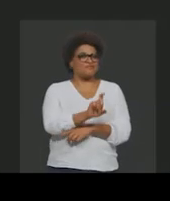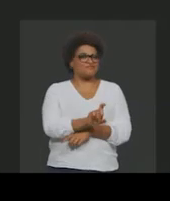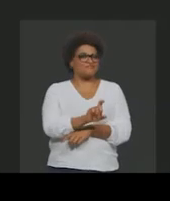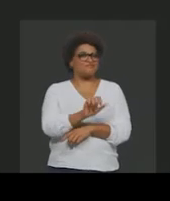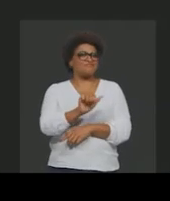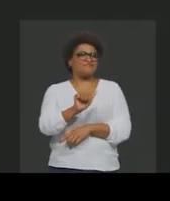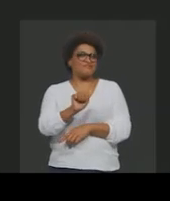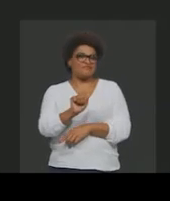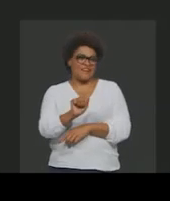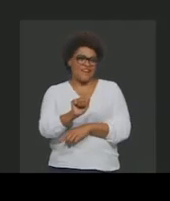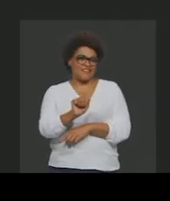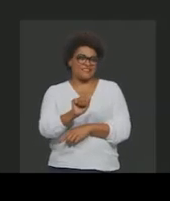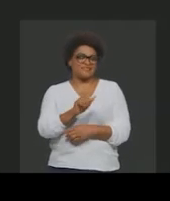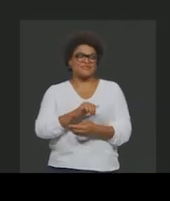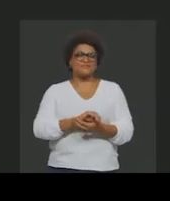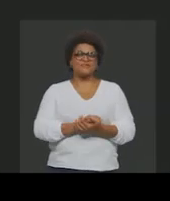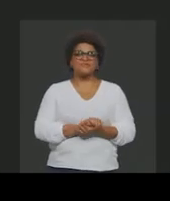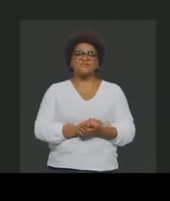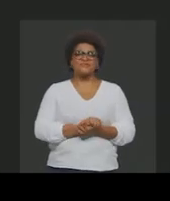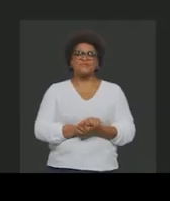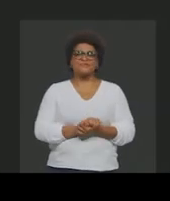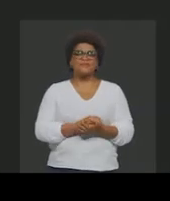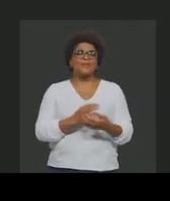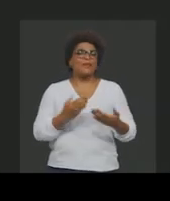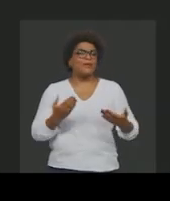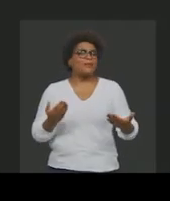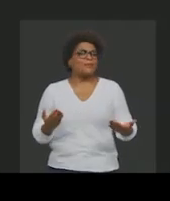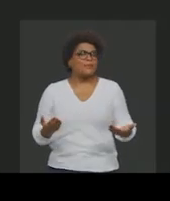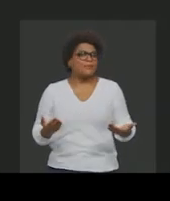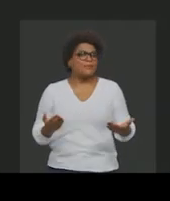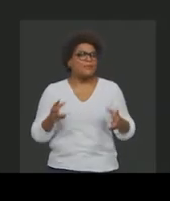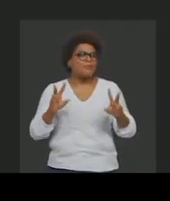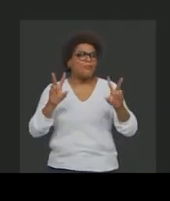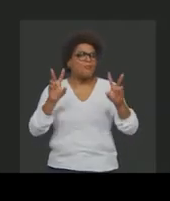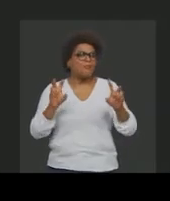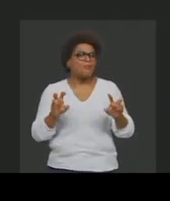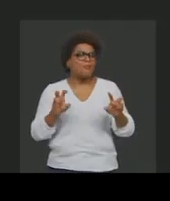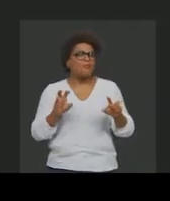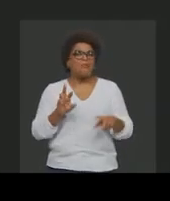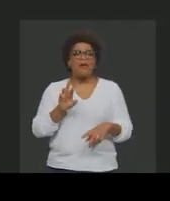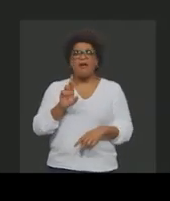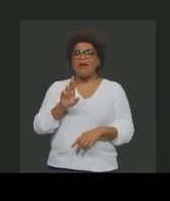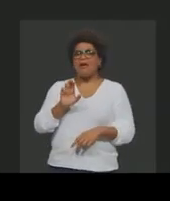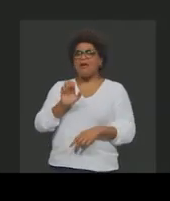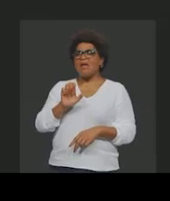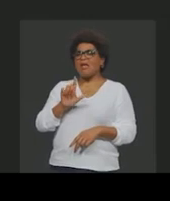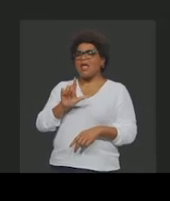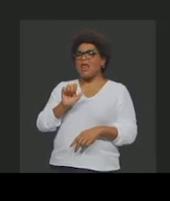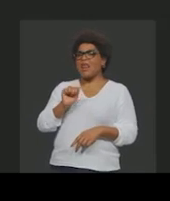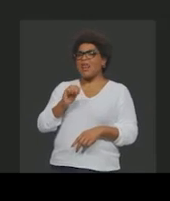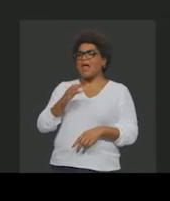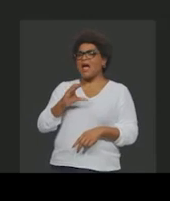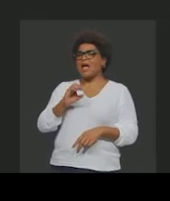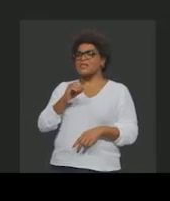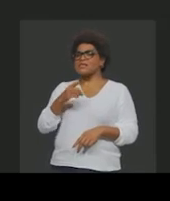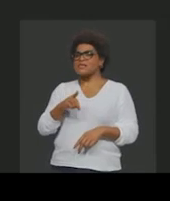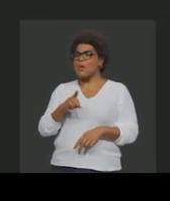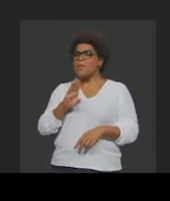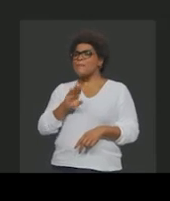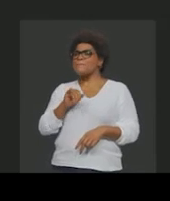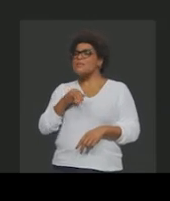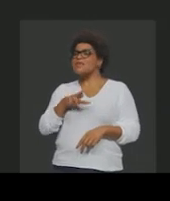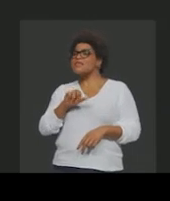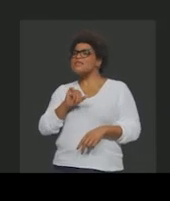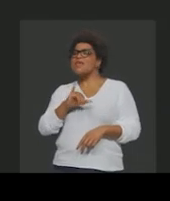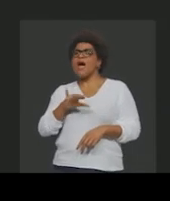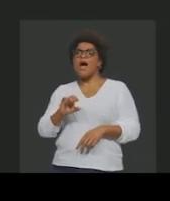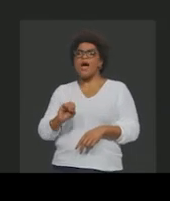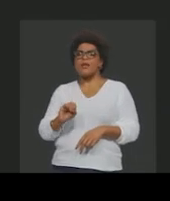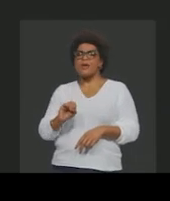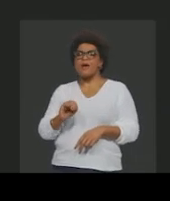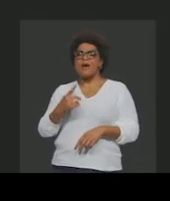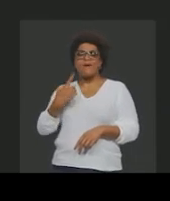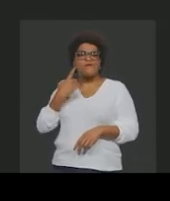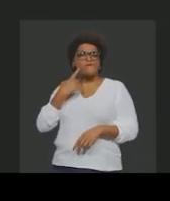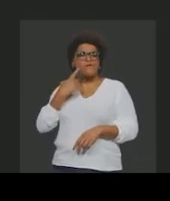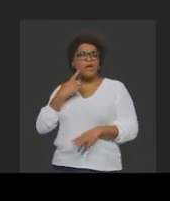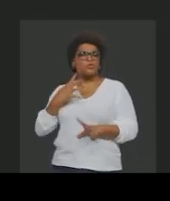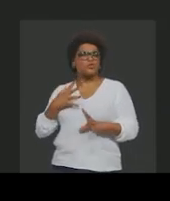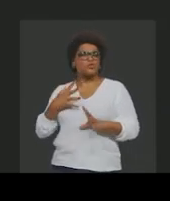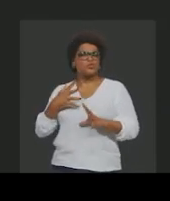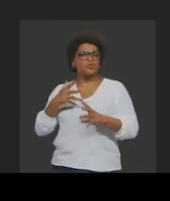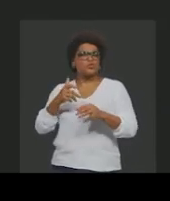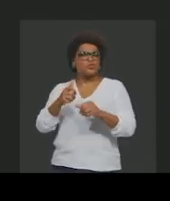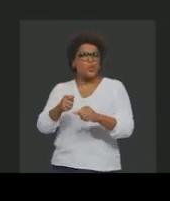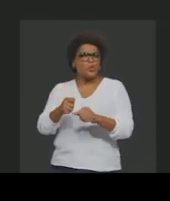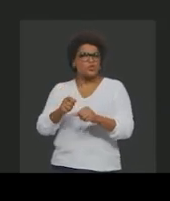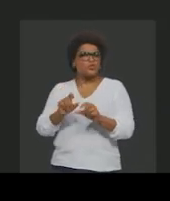Agora, o que é relação binária? Ali nós vimos todas as possibilidades. Relação binária não são